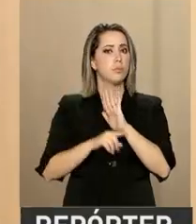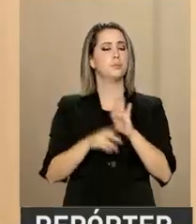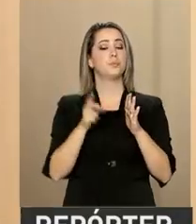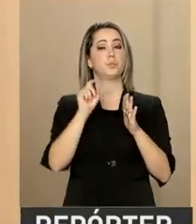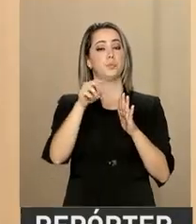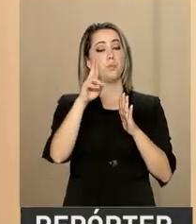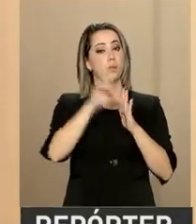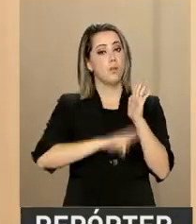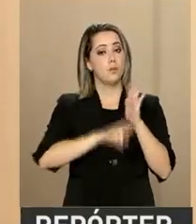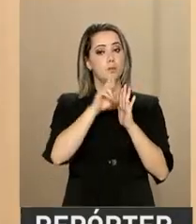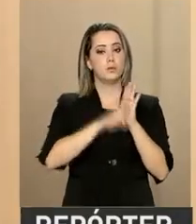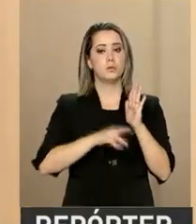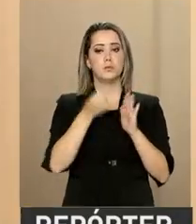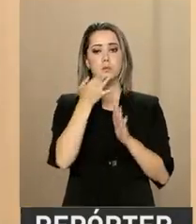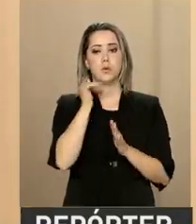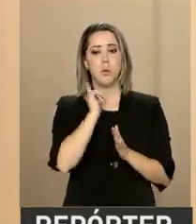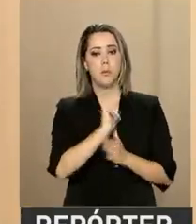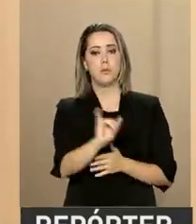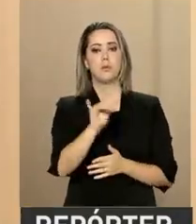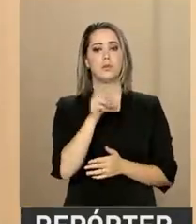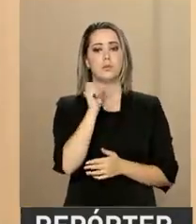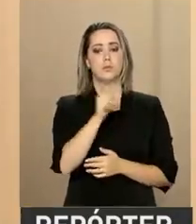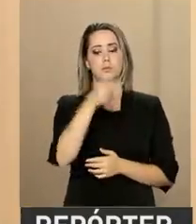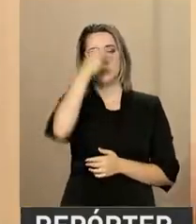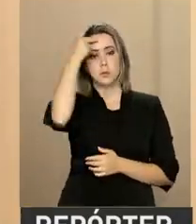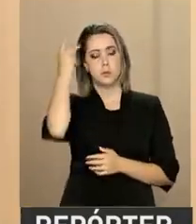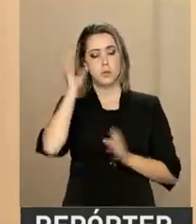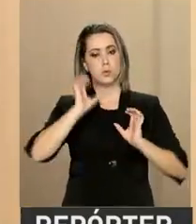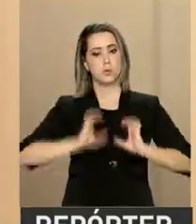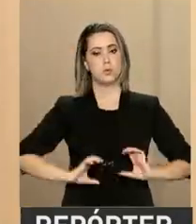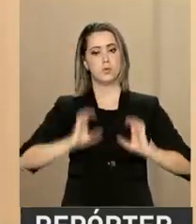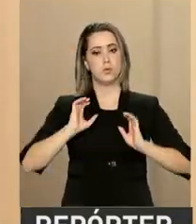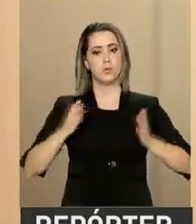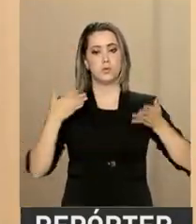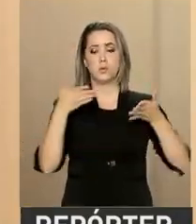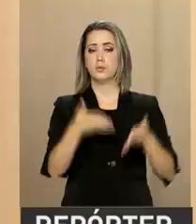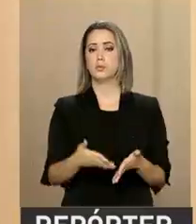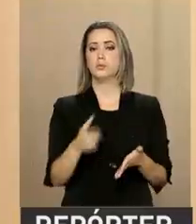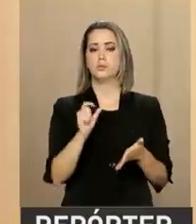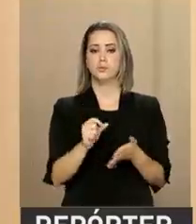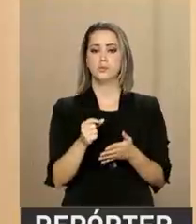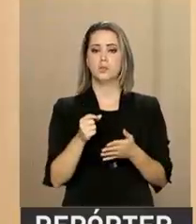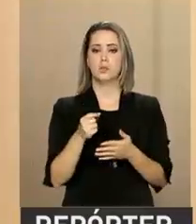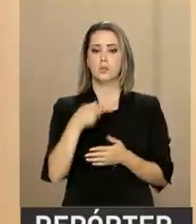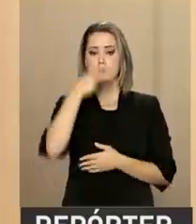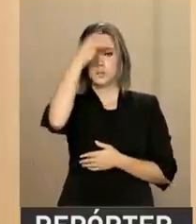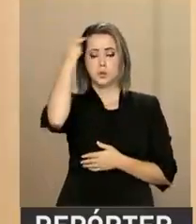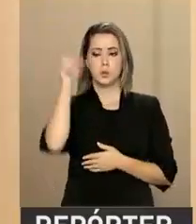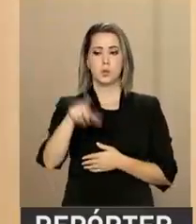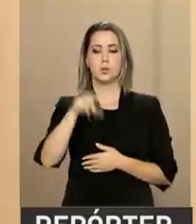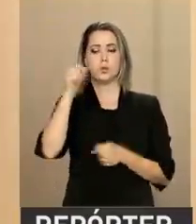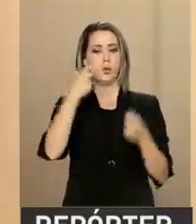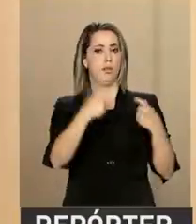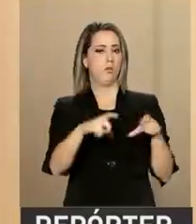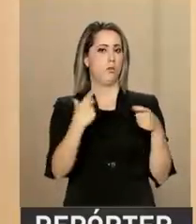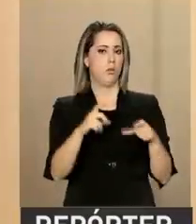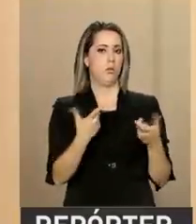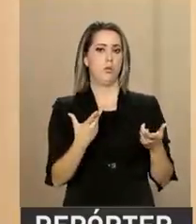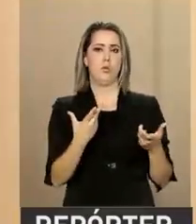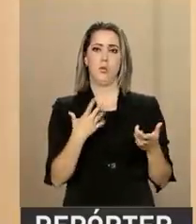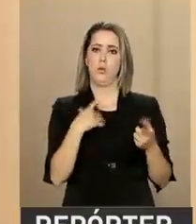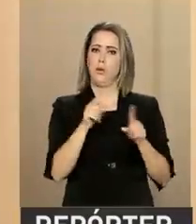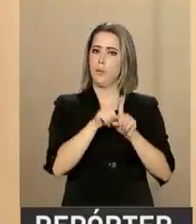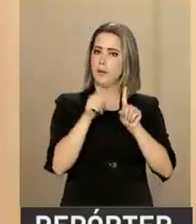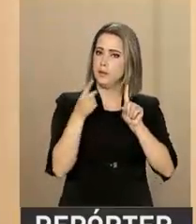Então, o relatório é uma boa informação para que o cidadão tenha acesso quando ele vai escolher um centro para